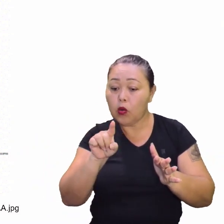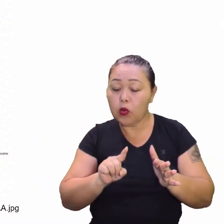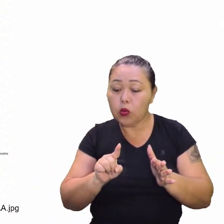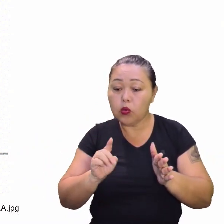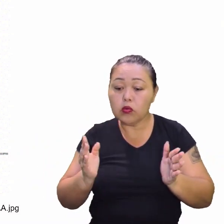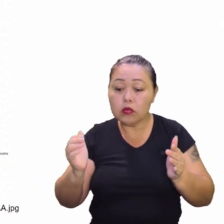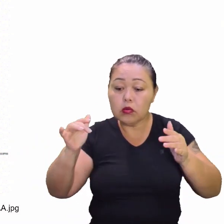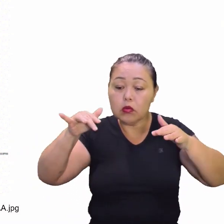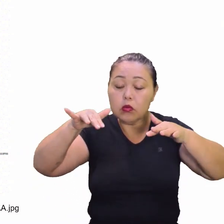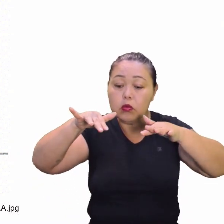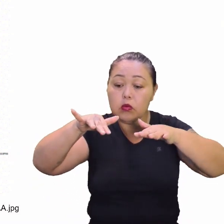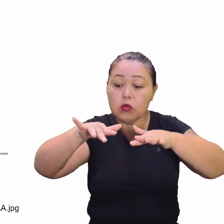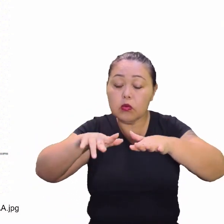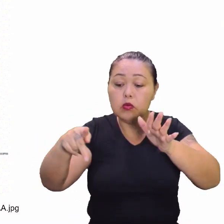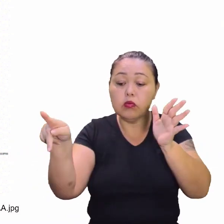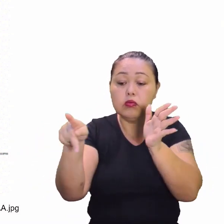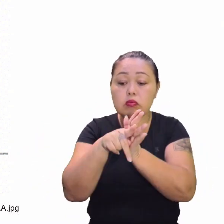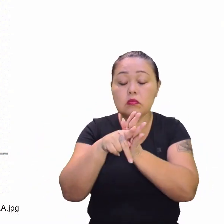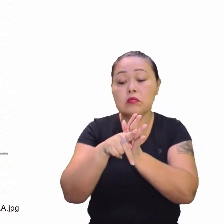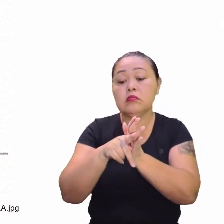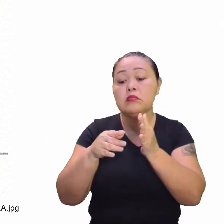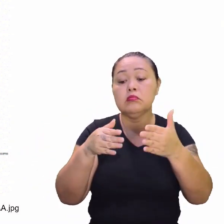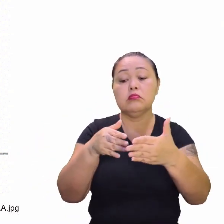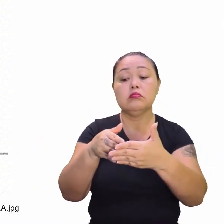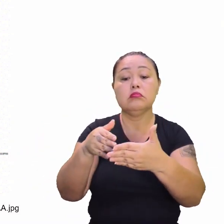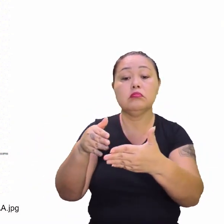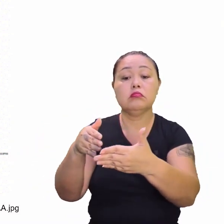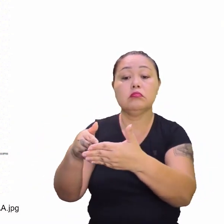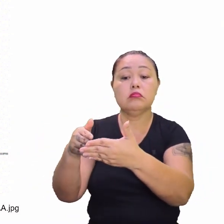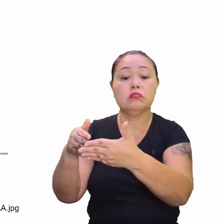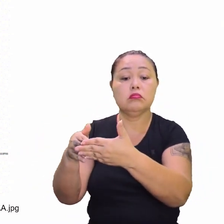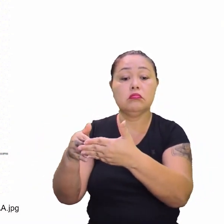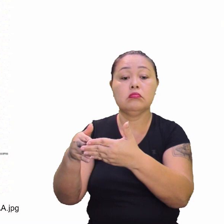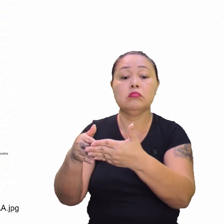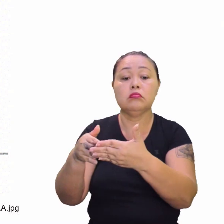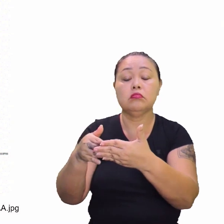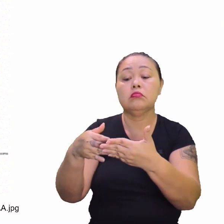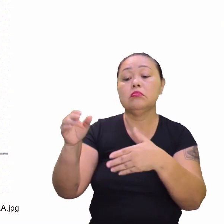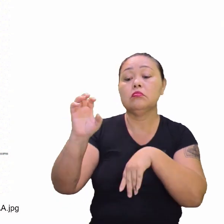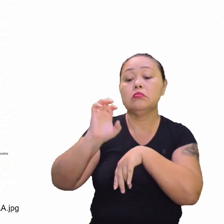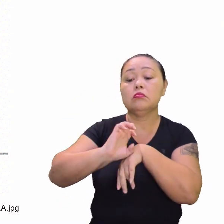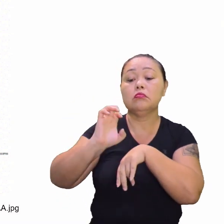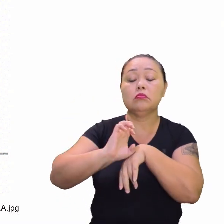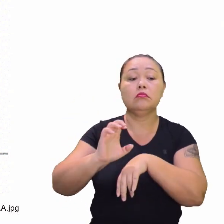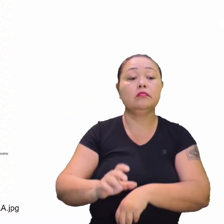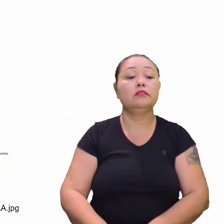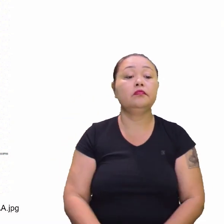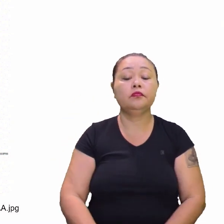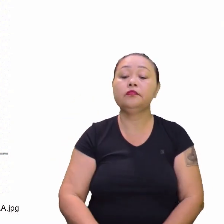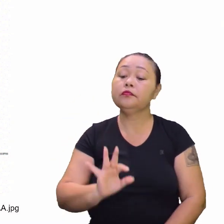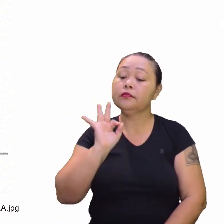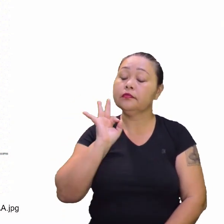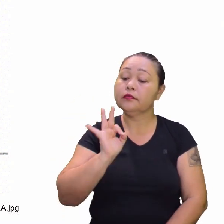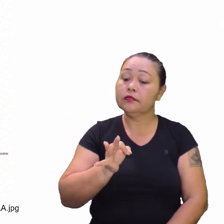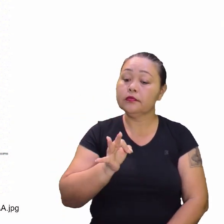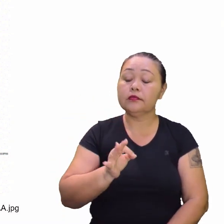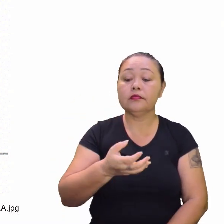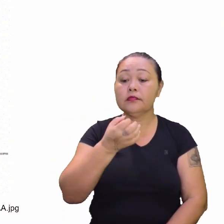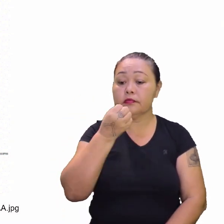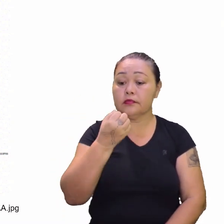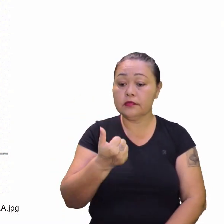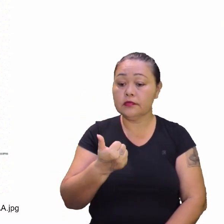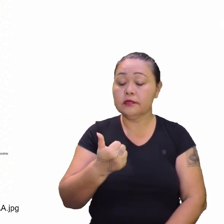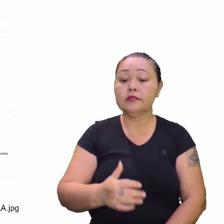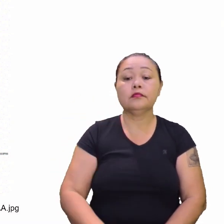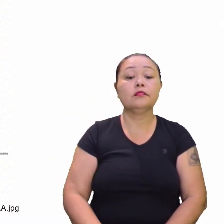localizada dentro dos próprios limites do estado, Rogério. Exatamente. Muito...